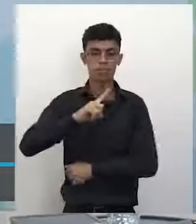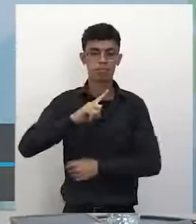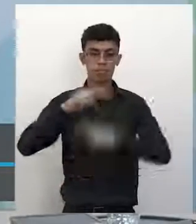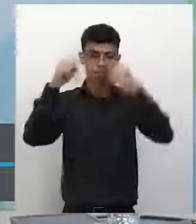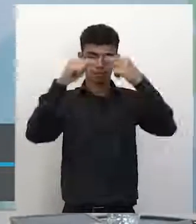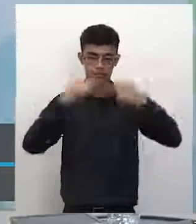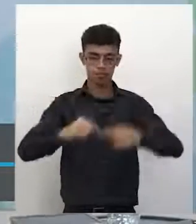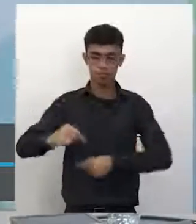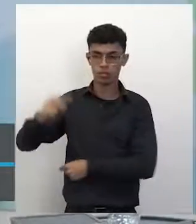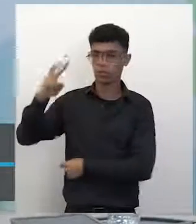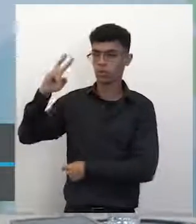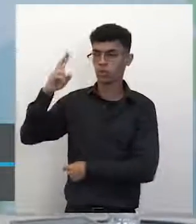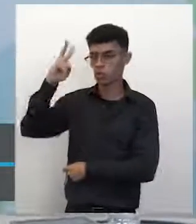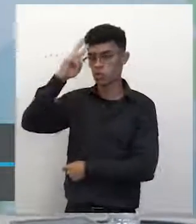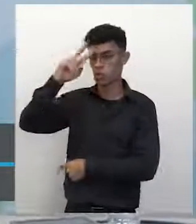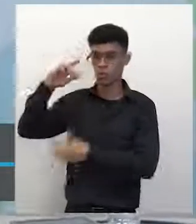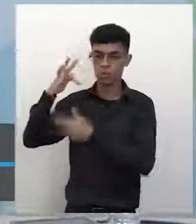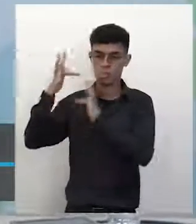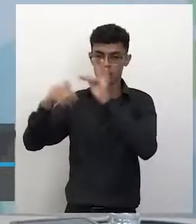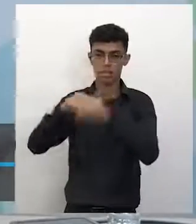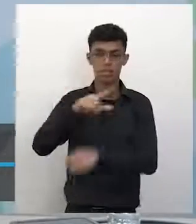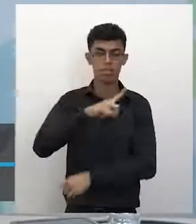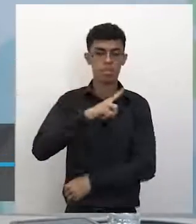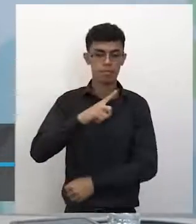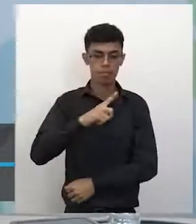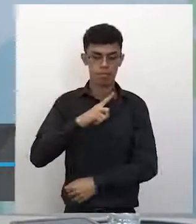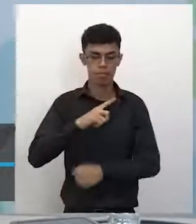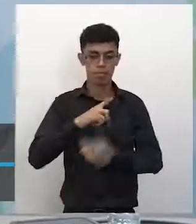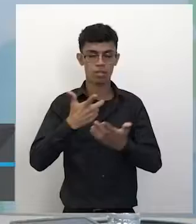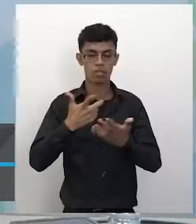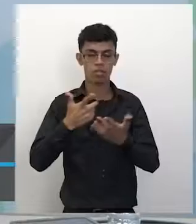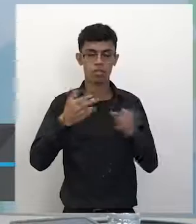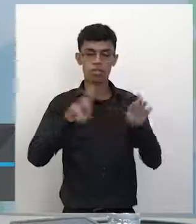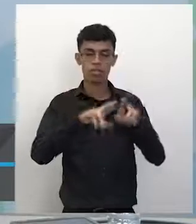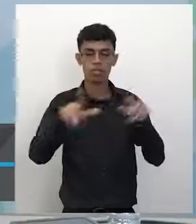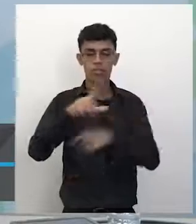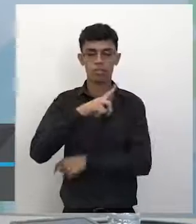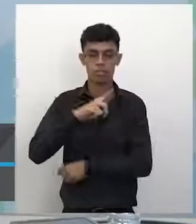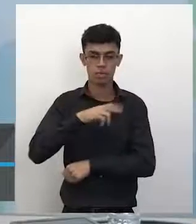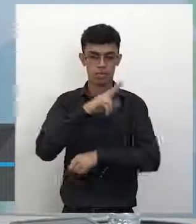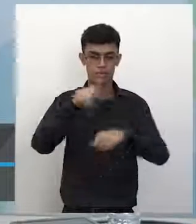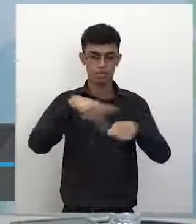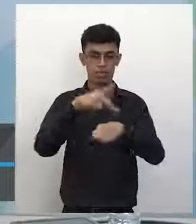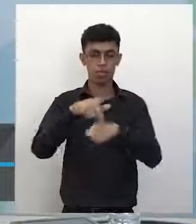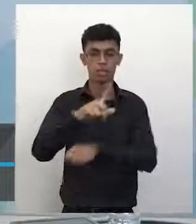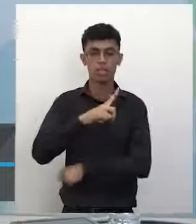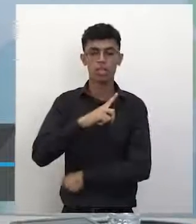então você consegue ver diversas dimensões aí do nosso país, né? A gente tem a questão